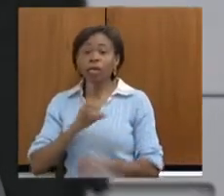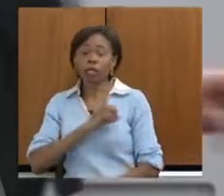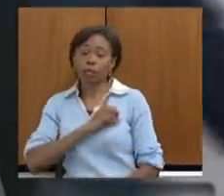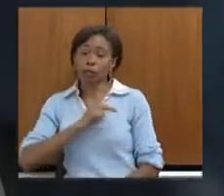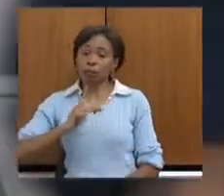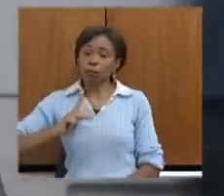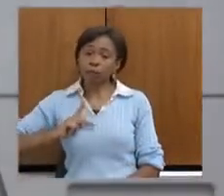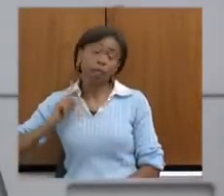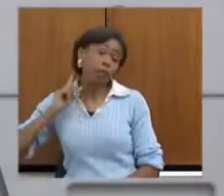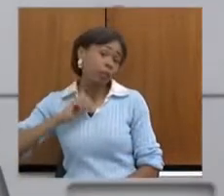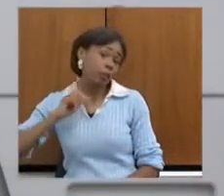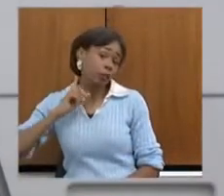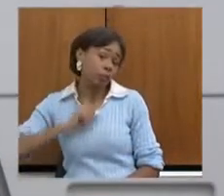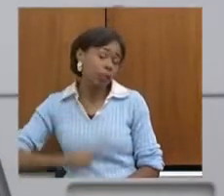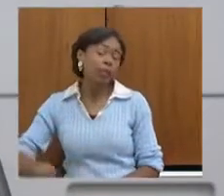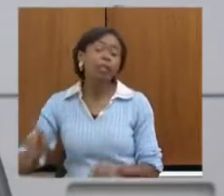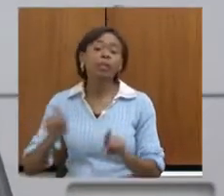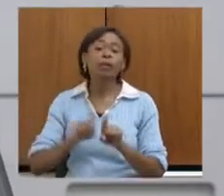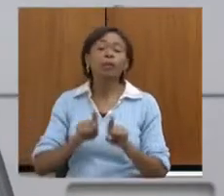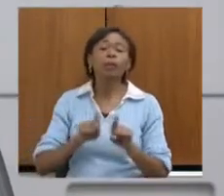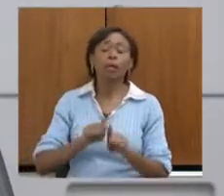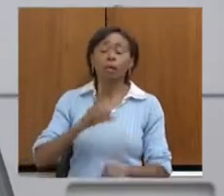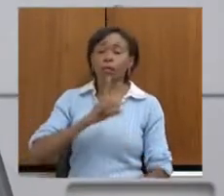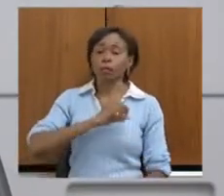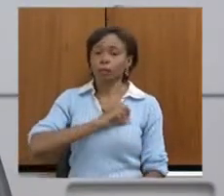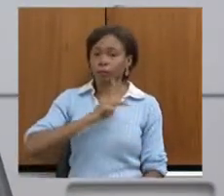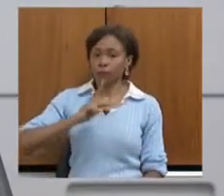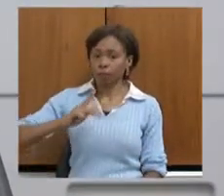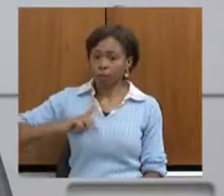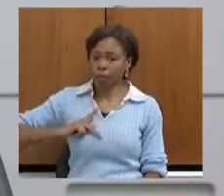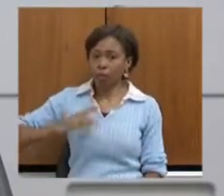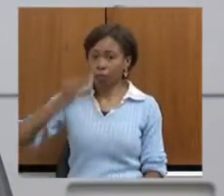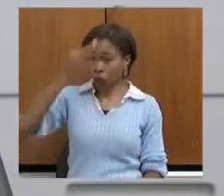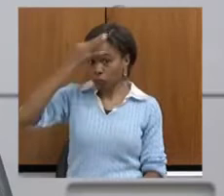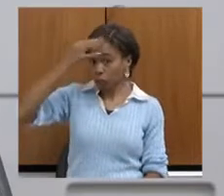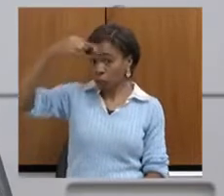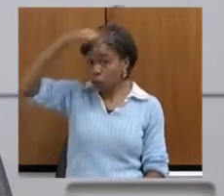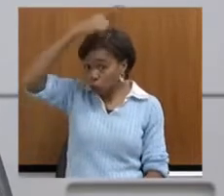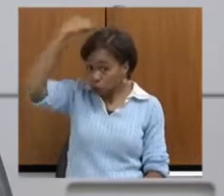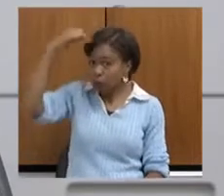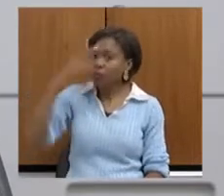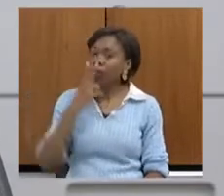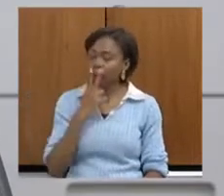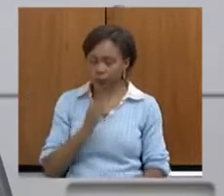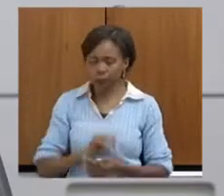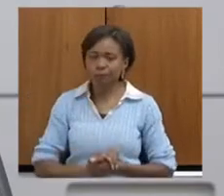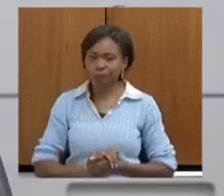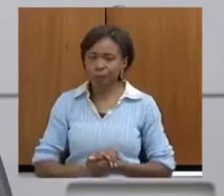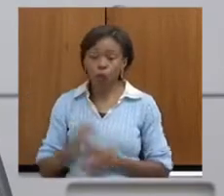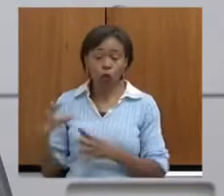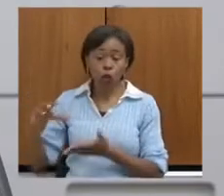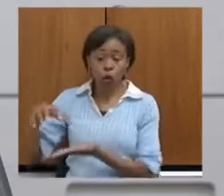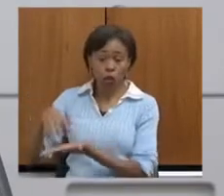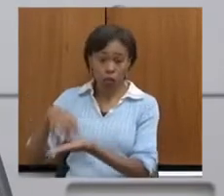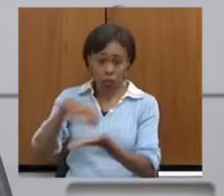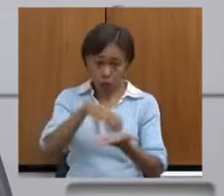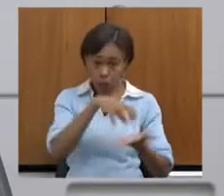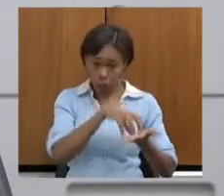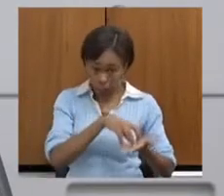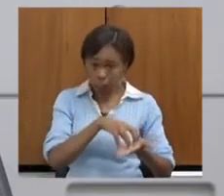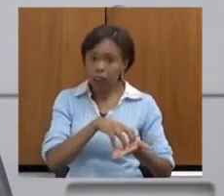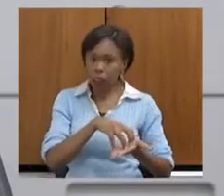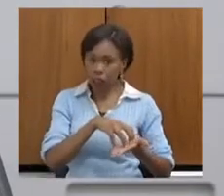Gerais e pela Defensoria Pública do Estado do Espírito Santo né todas presentes nesse processo e presente também no processo da repactuação